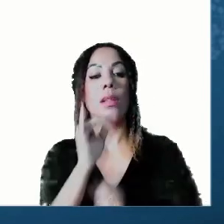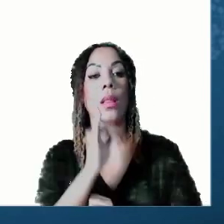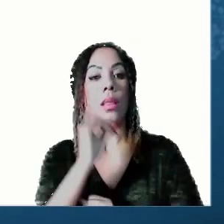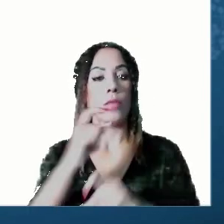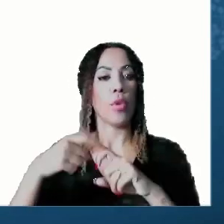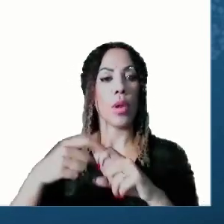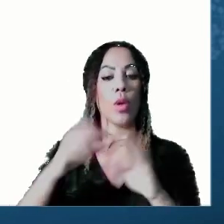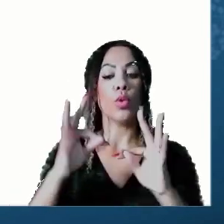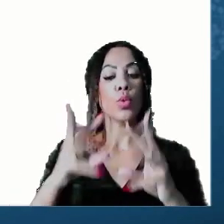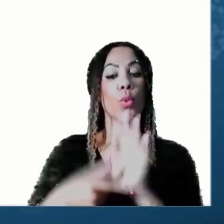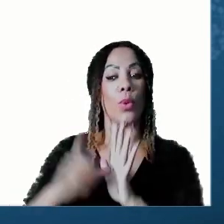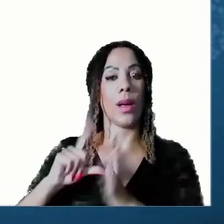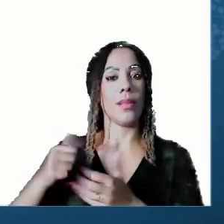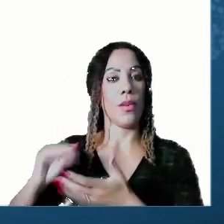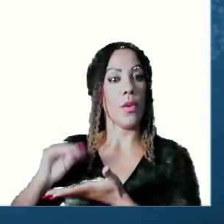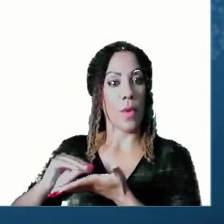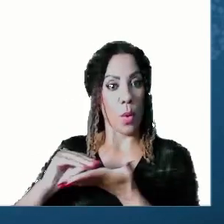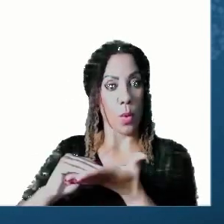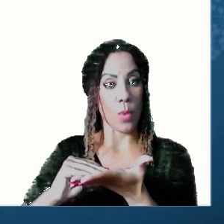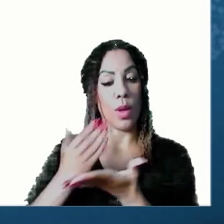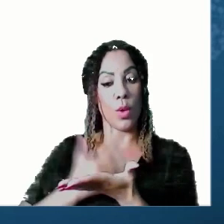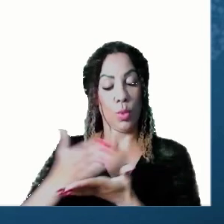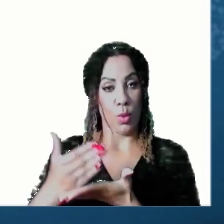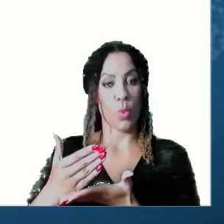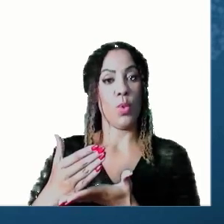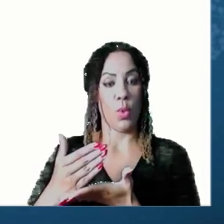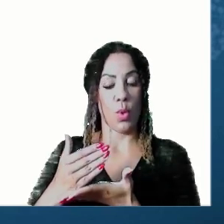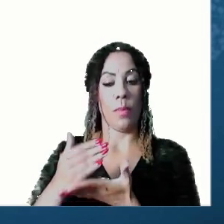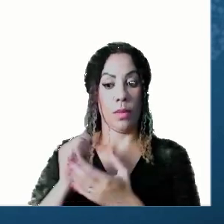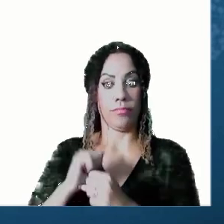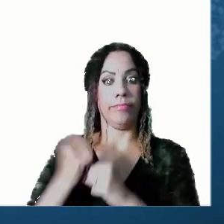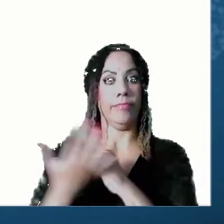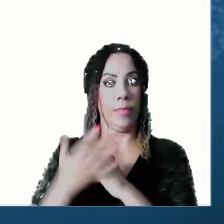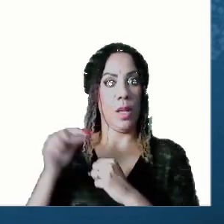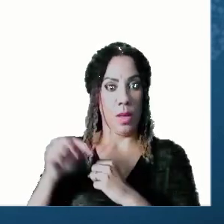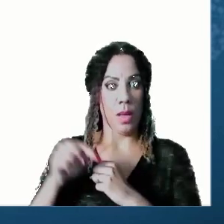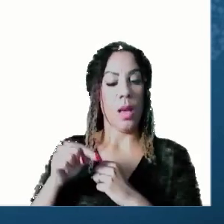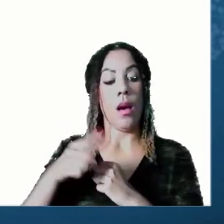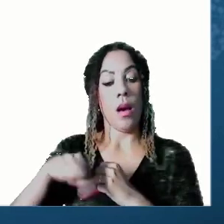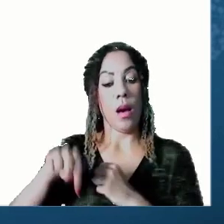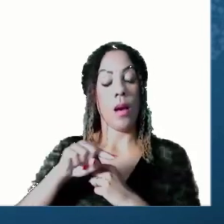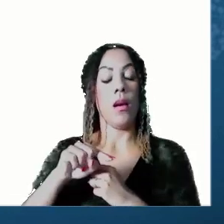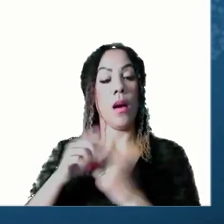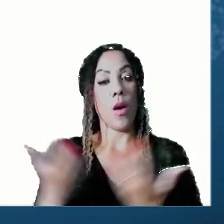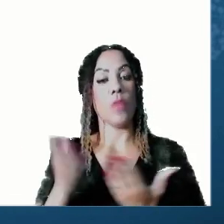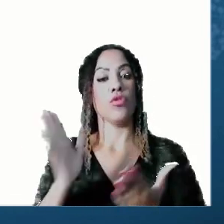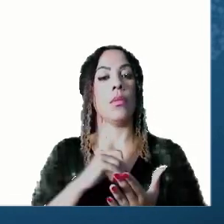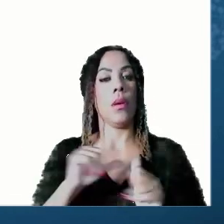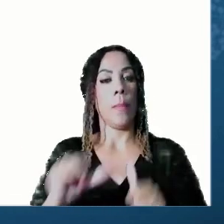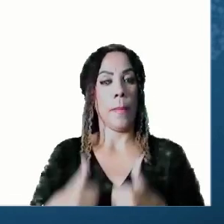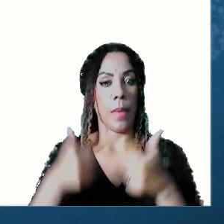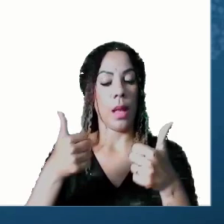estava faltando no início do surto da pandemia, o início da pandemia, para que estivéssemos mais